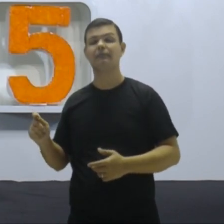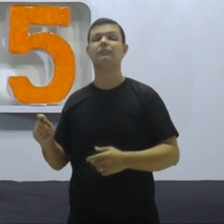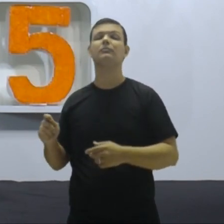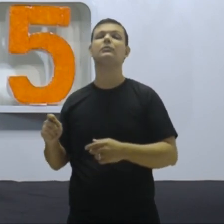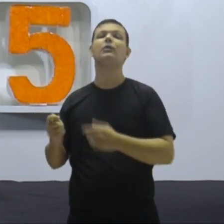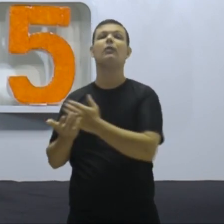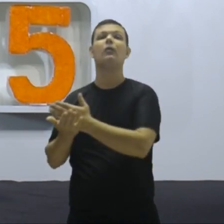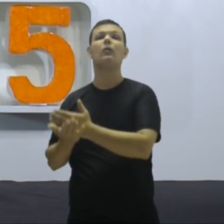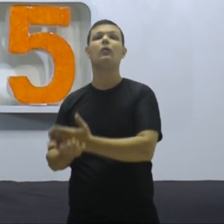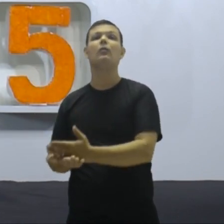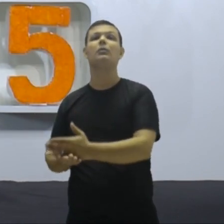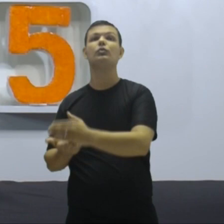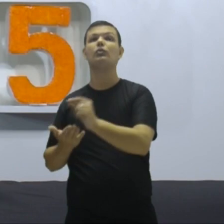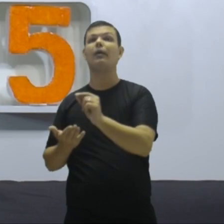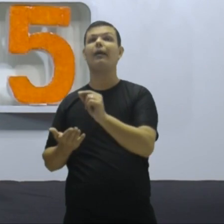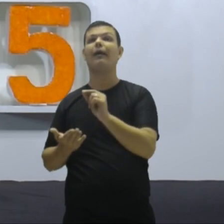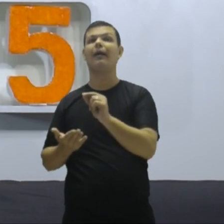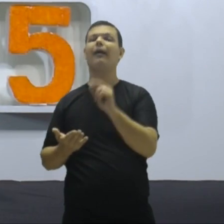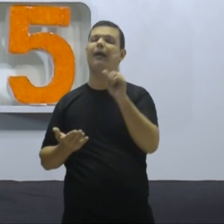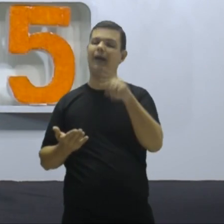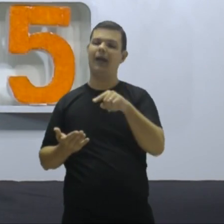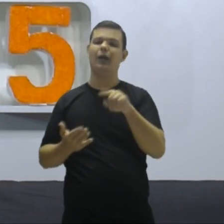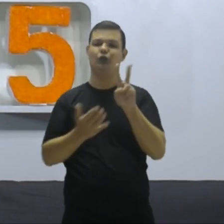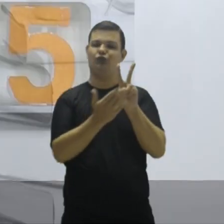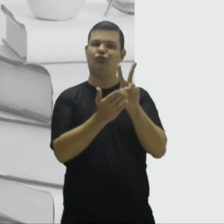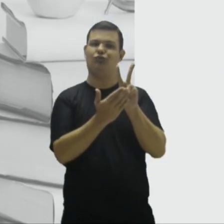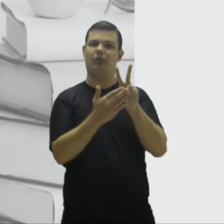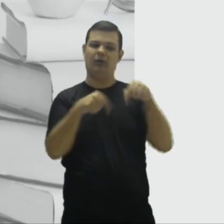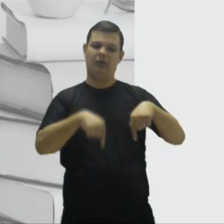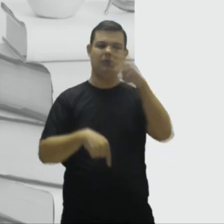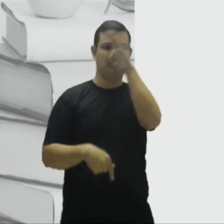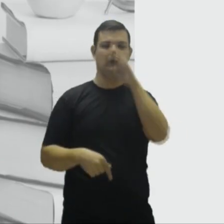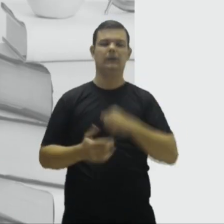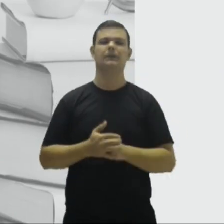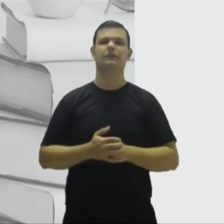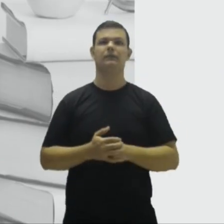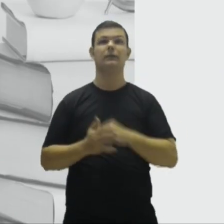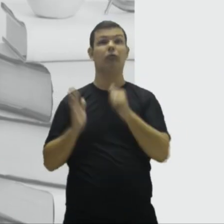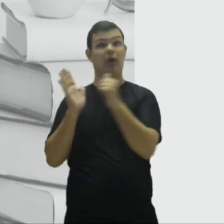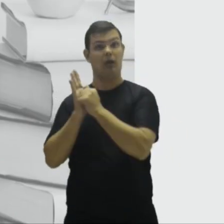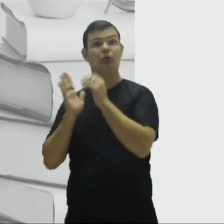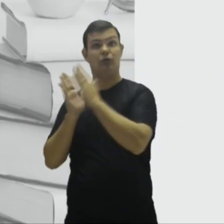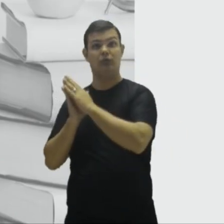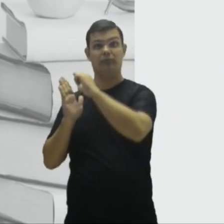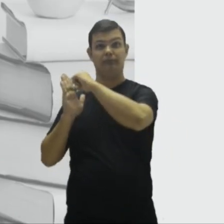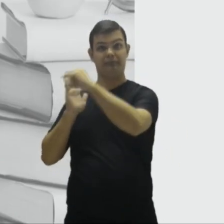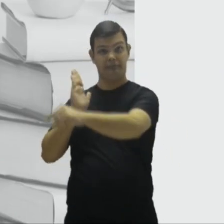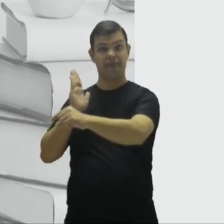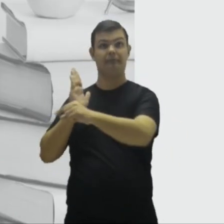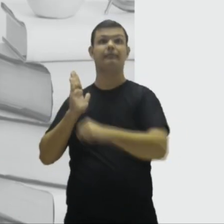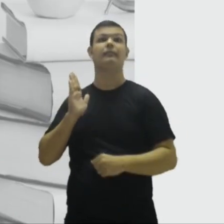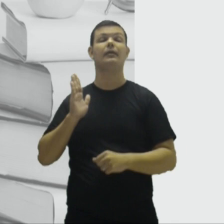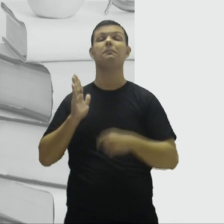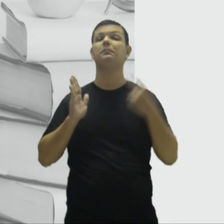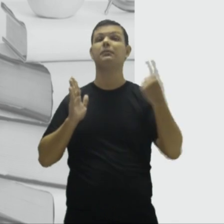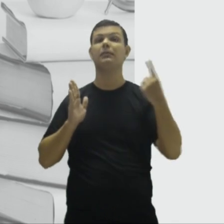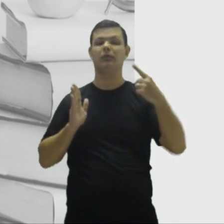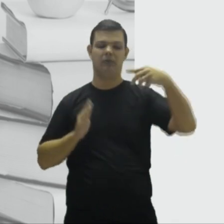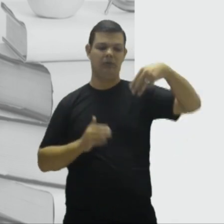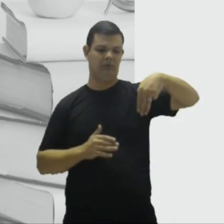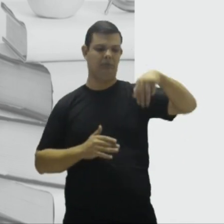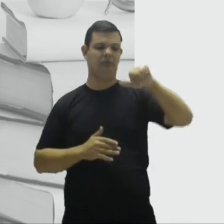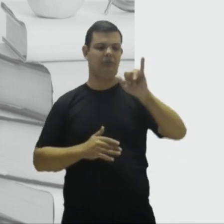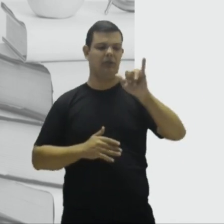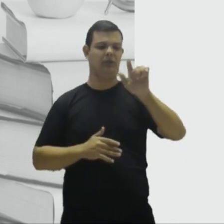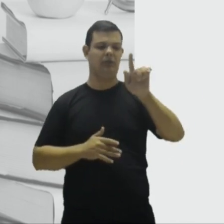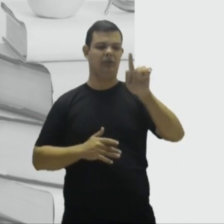povos originários os povos indígenas, ok? Anote aí esses dois conceitos. Primeiro, o que é migrar? O